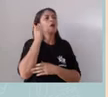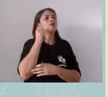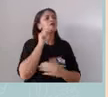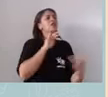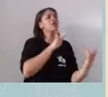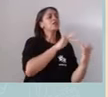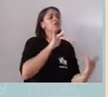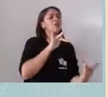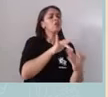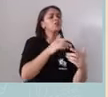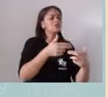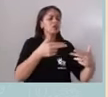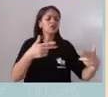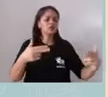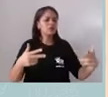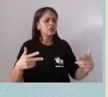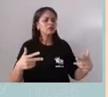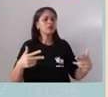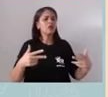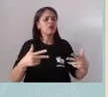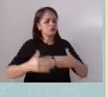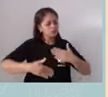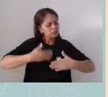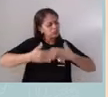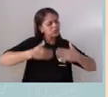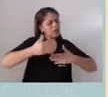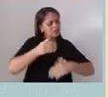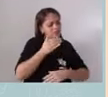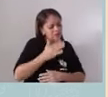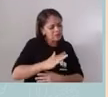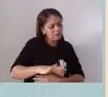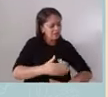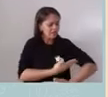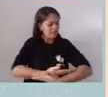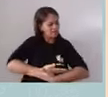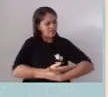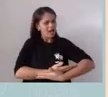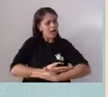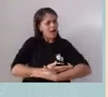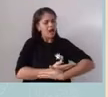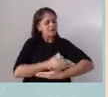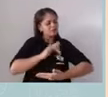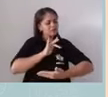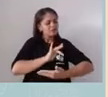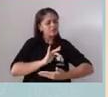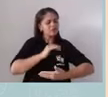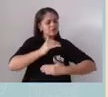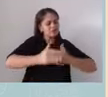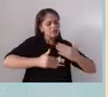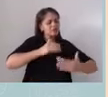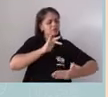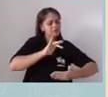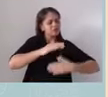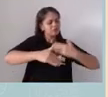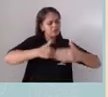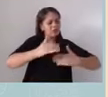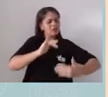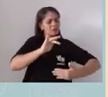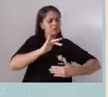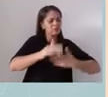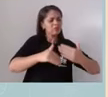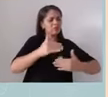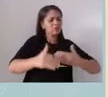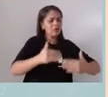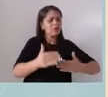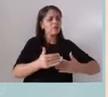com os antígenos, vai ao longo da vida, aí, desde pequenininho, desde o momento que a gente nasce, né? A gente vai tendo contato com esses agentes infecciosos e